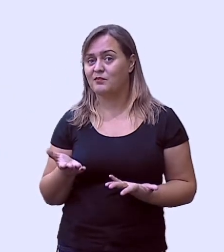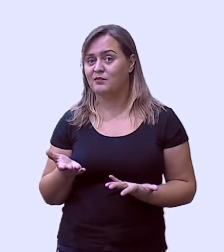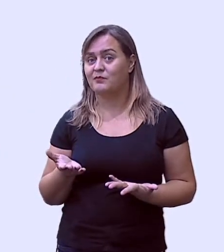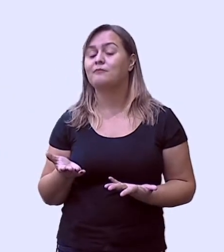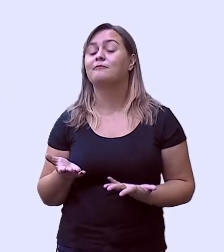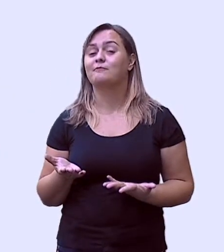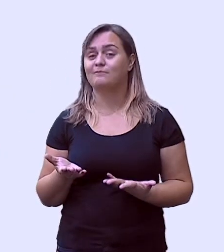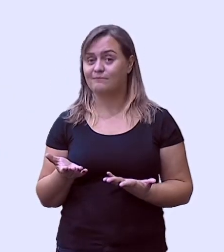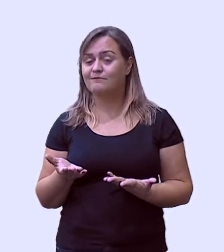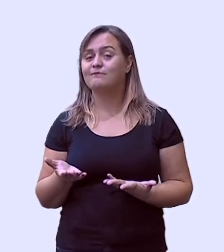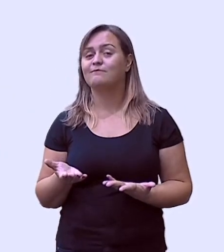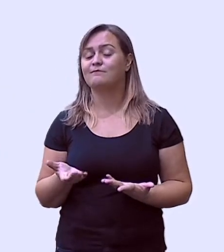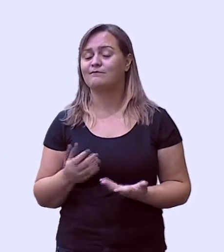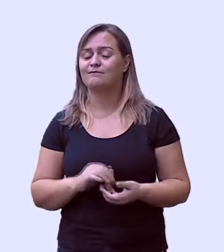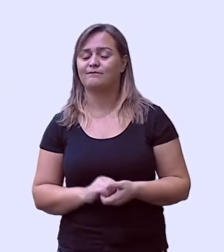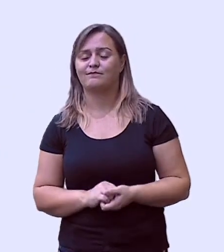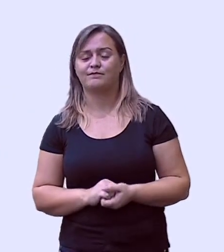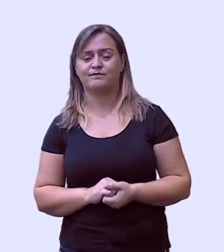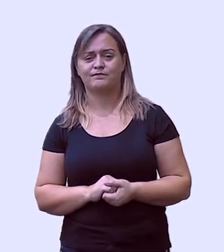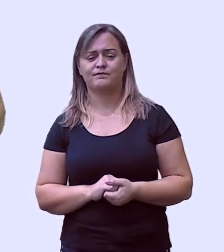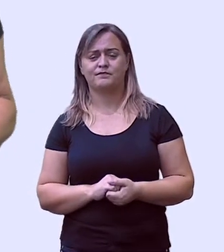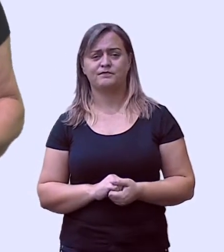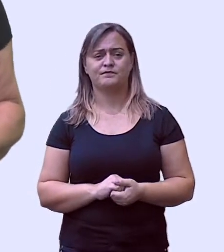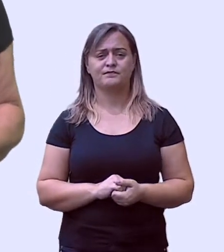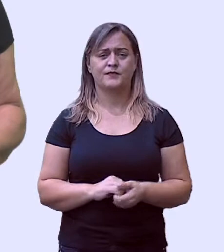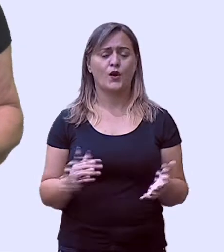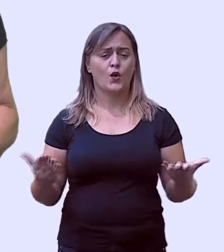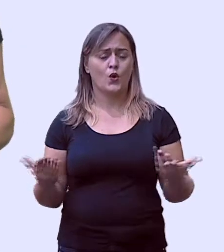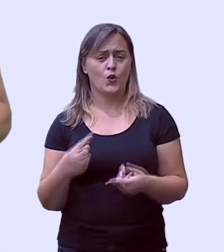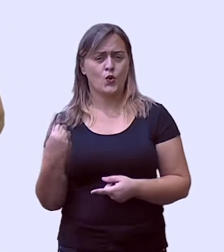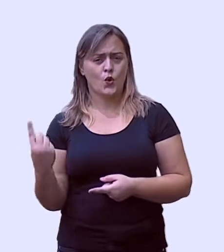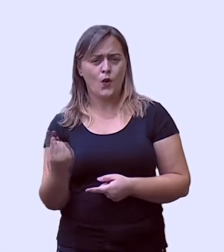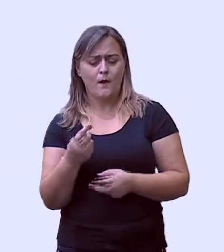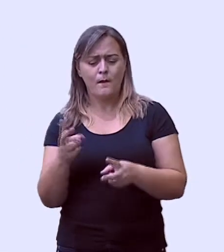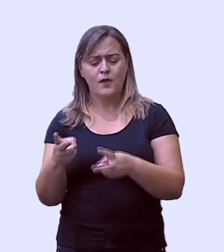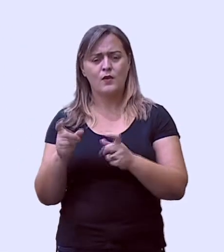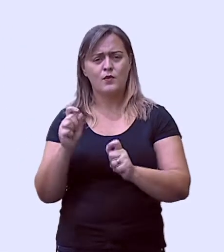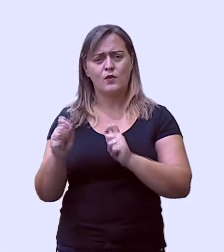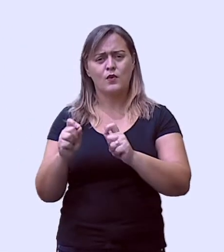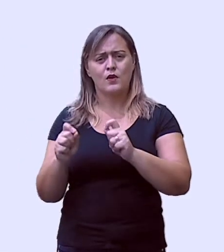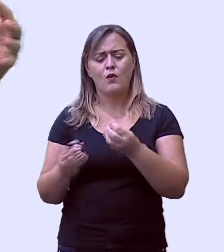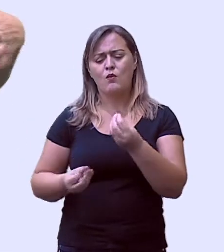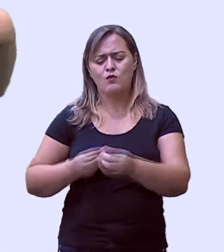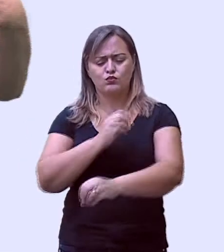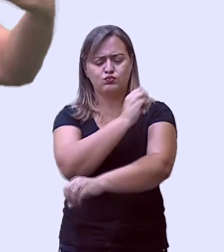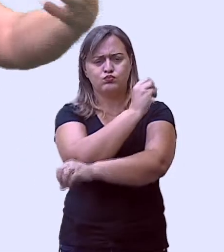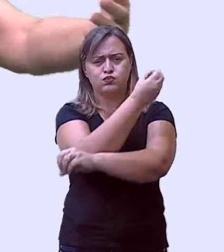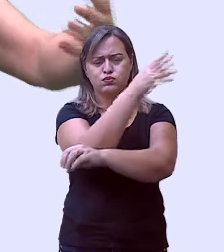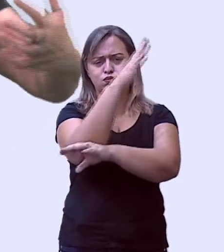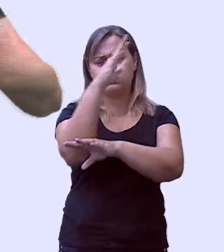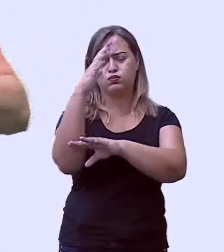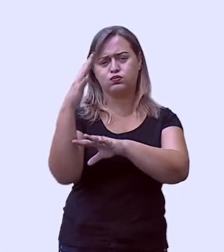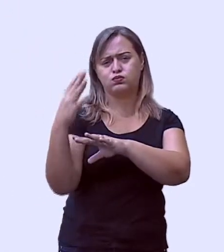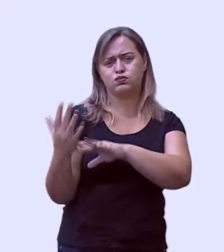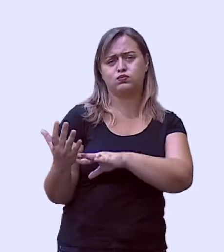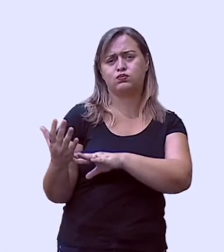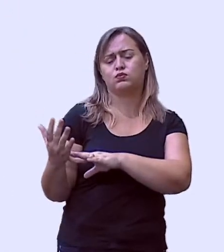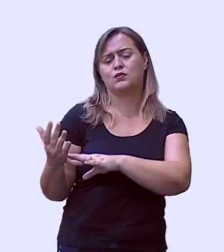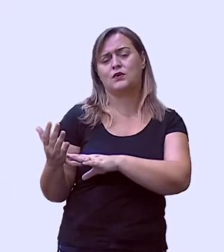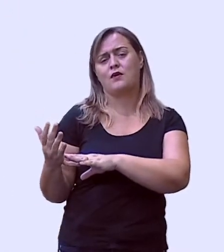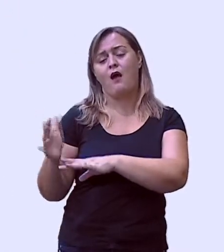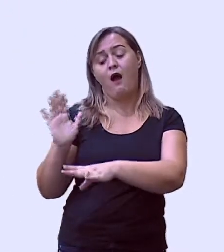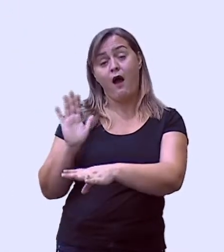gente consegue perceber o quanto este cerrado tem importância como mediador entre